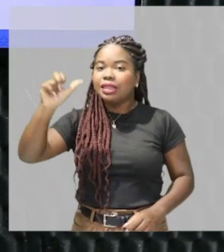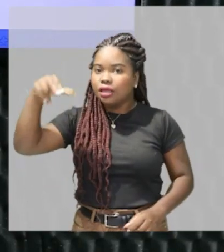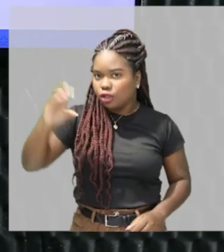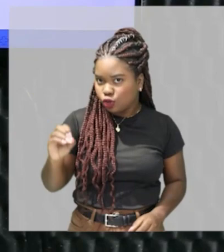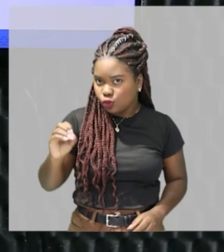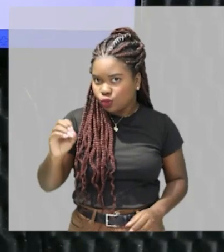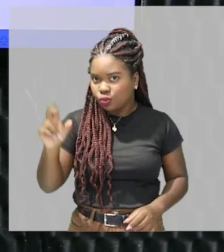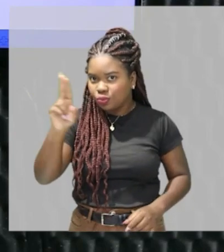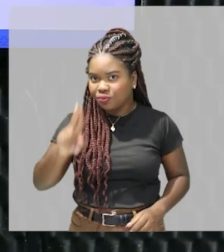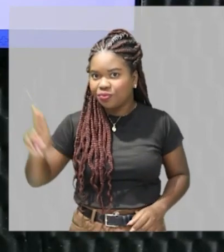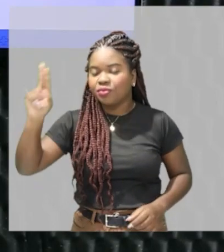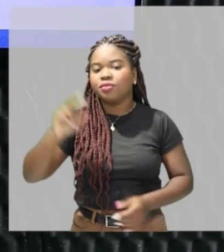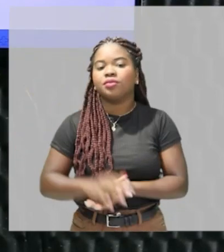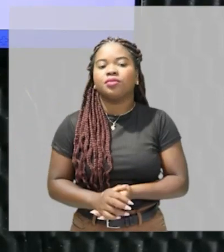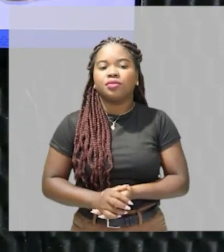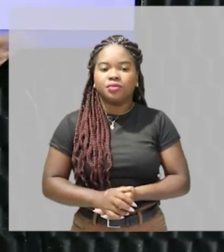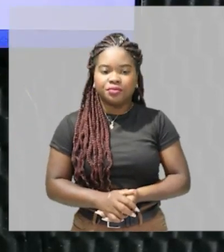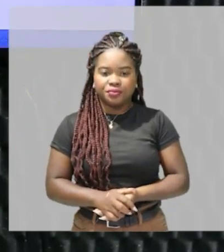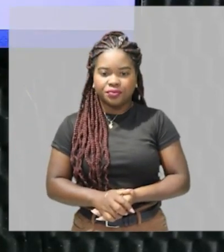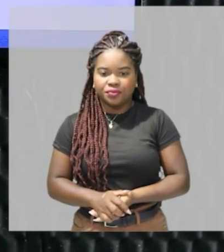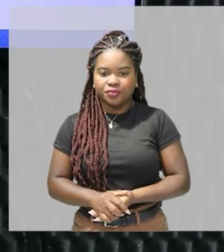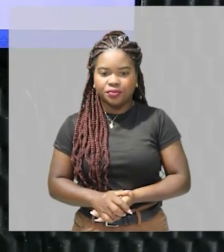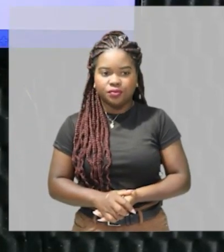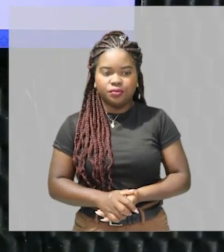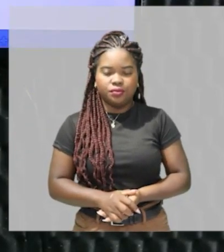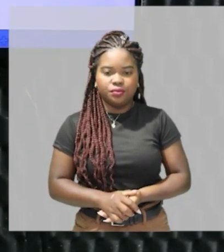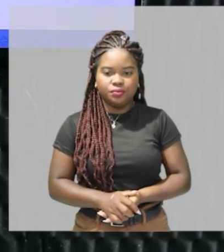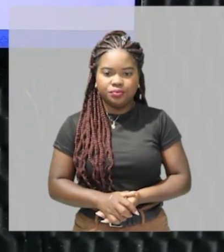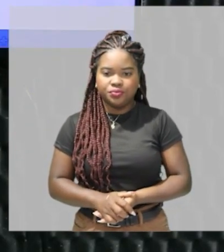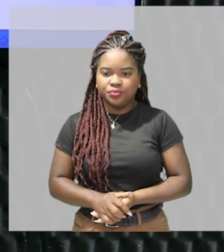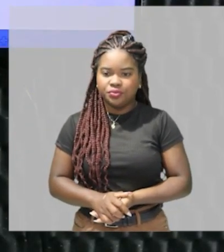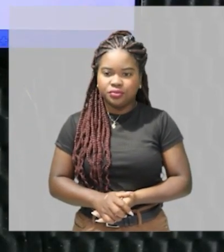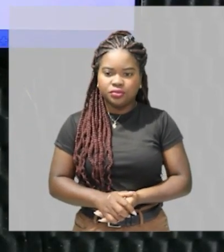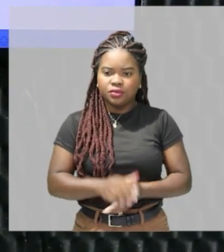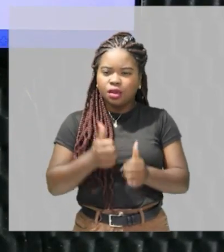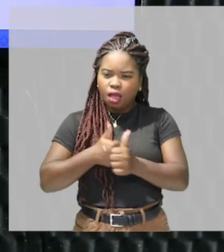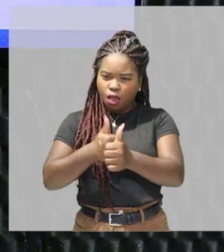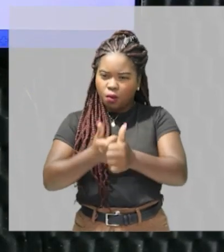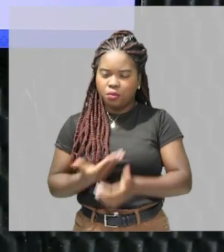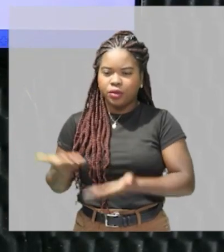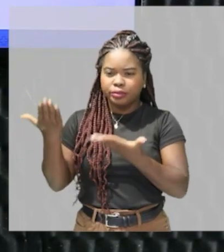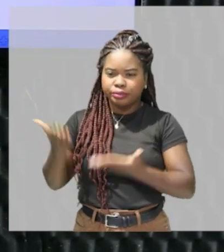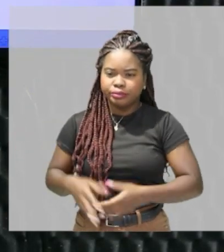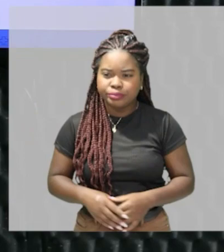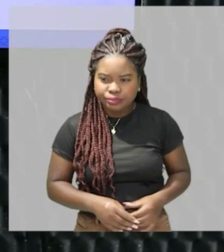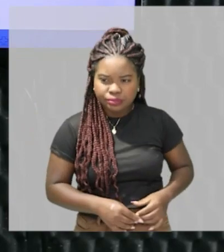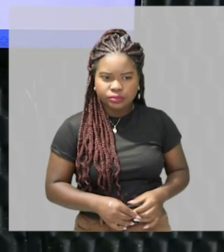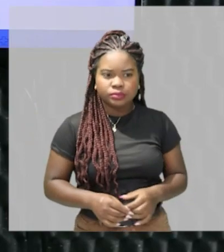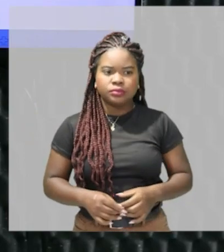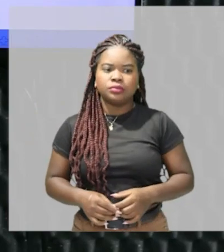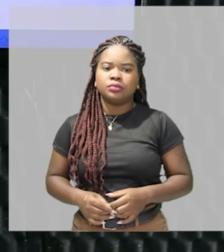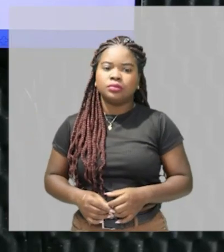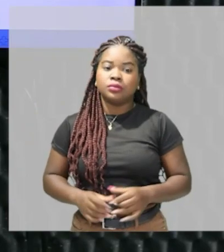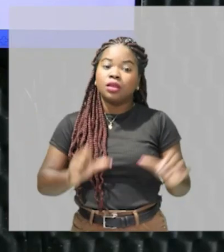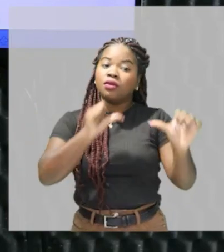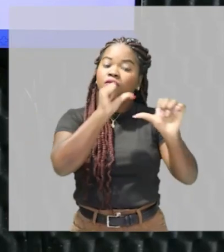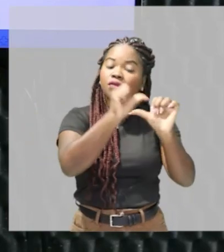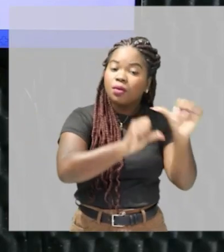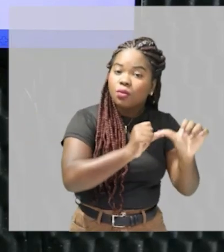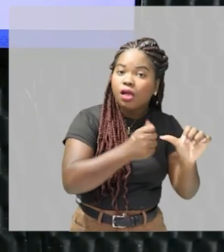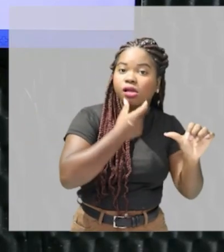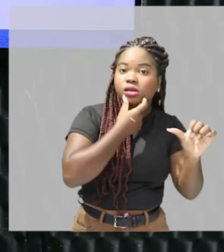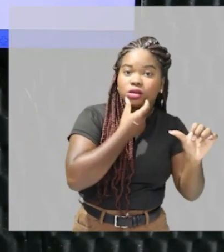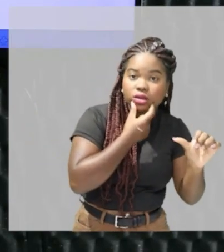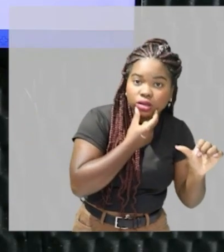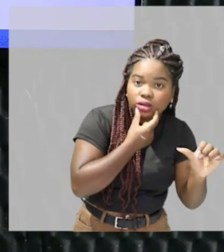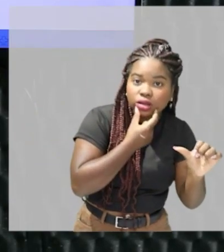ó. Politécnico de Milano. Is going to switch to English language. Vai mudar para o